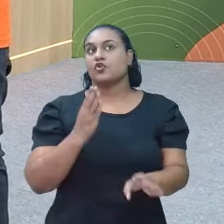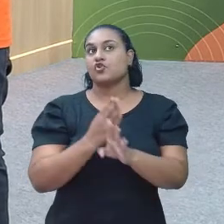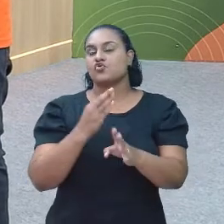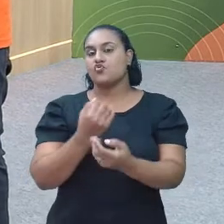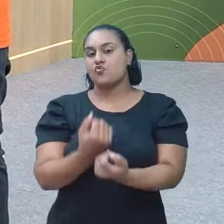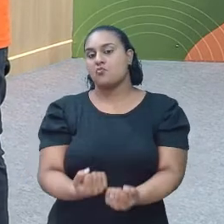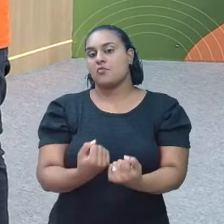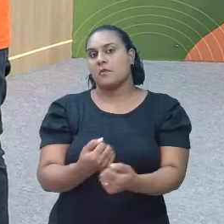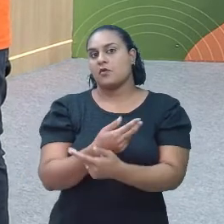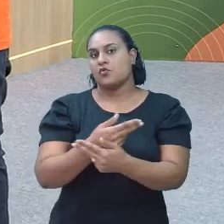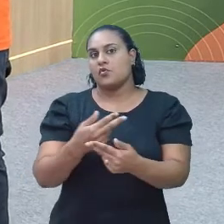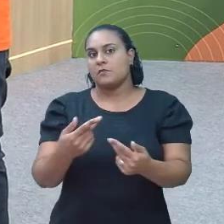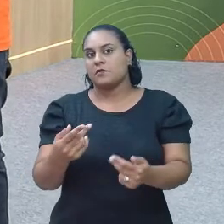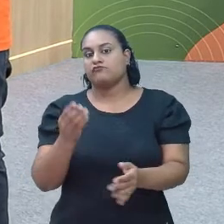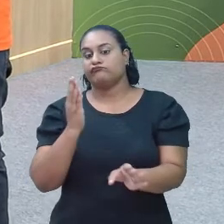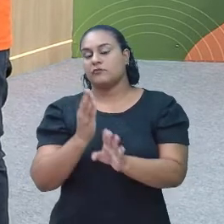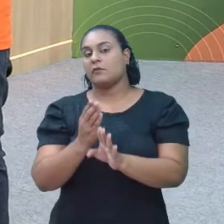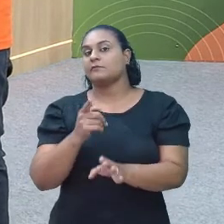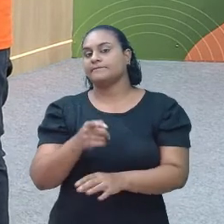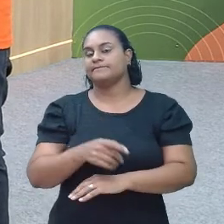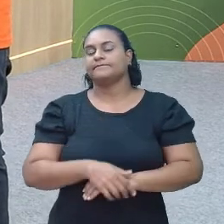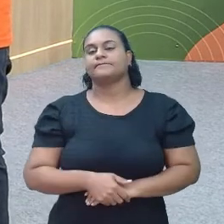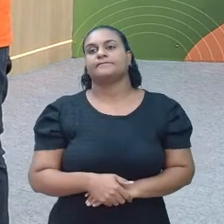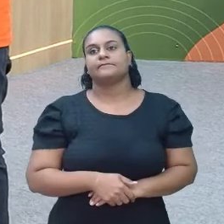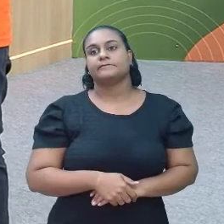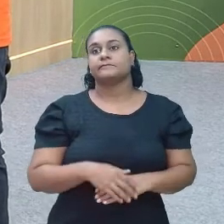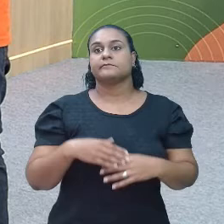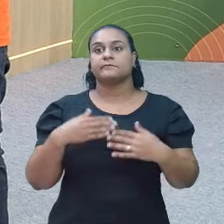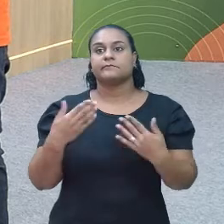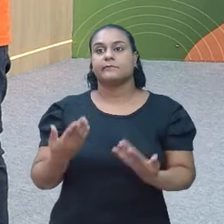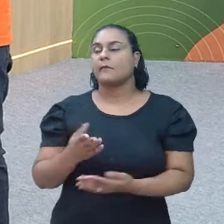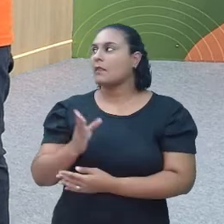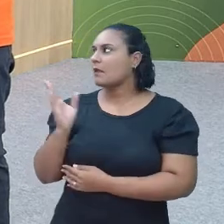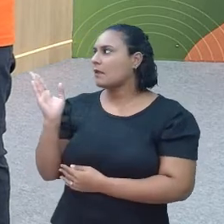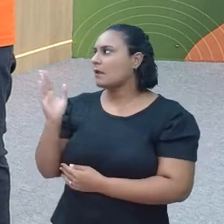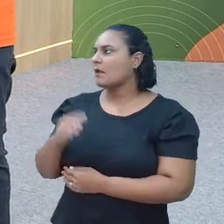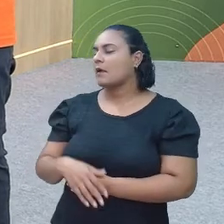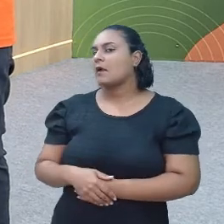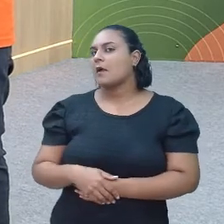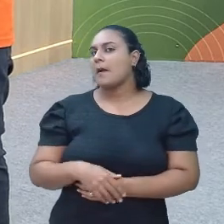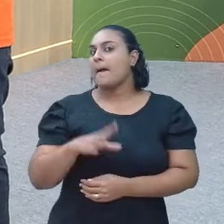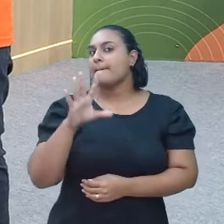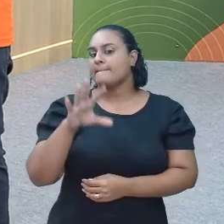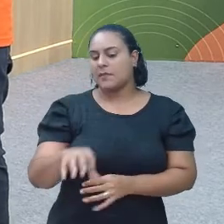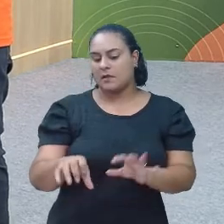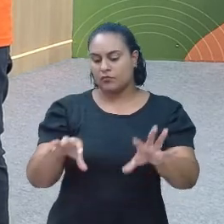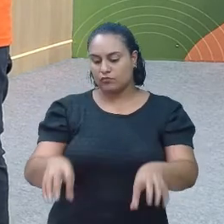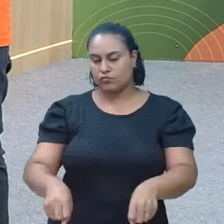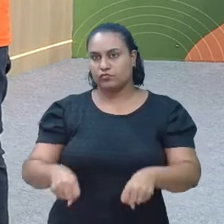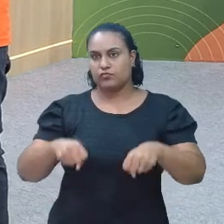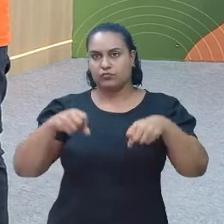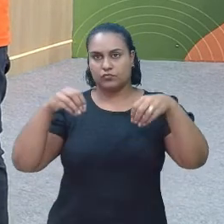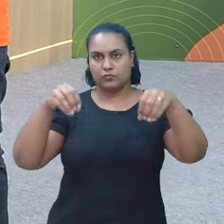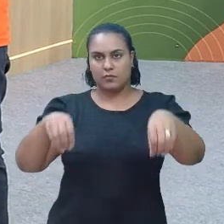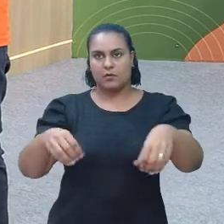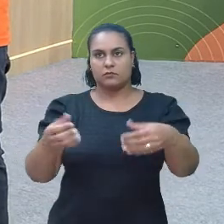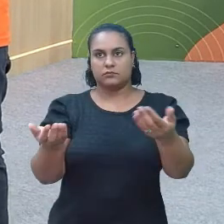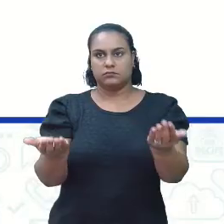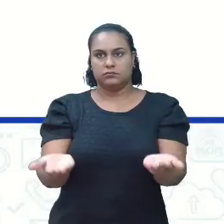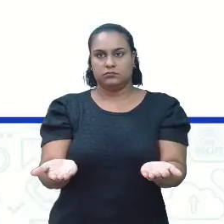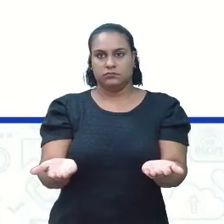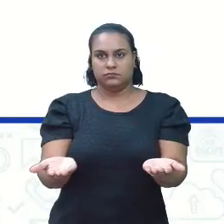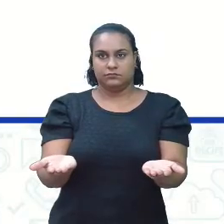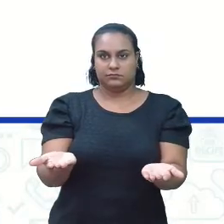que eu estou querendo descobrir, tá certo? Então, como a gente fez isso daí, ó, selecionando 2 pesos, colocando de um lado da